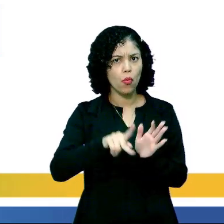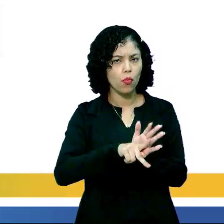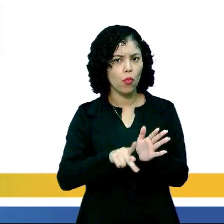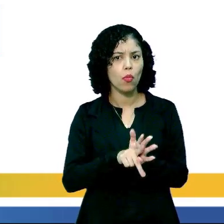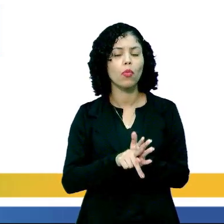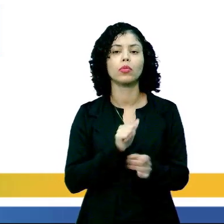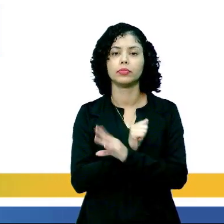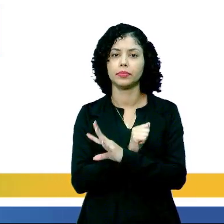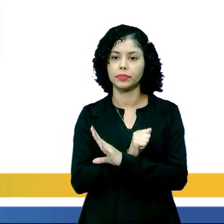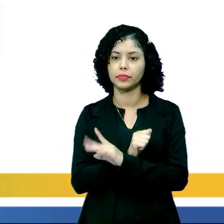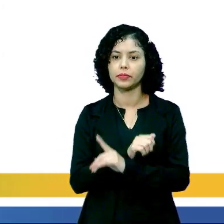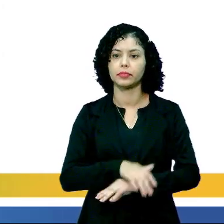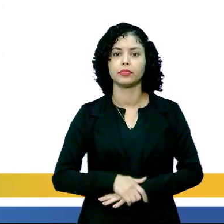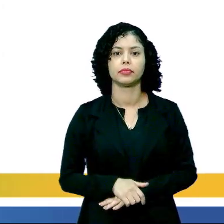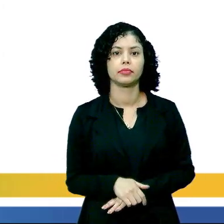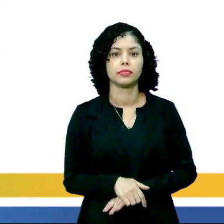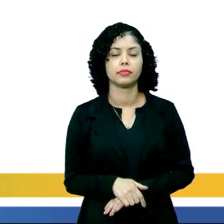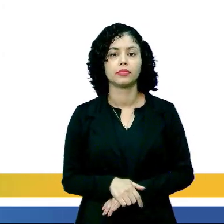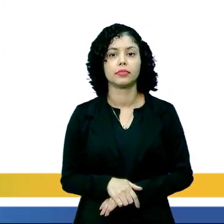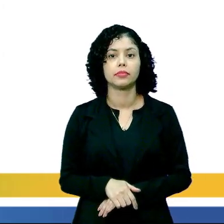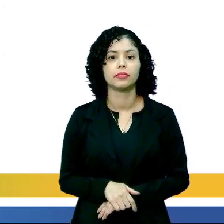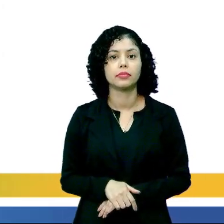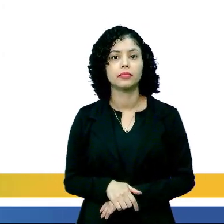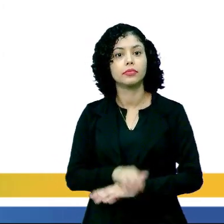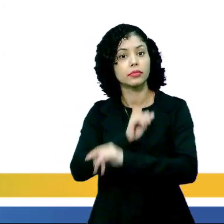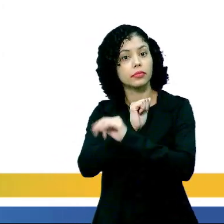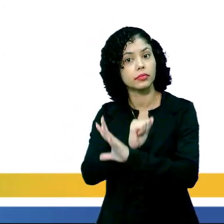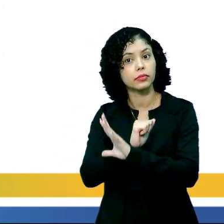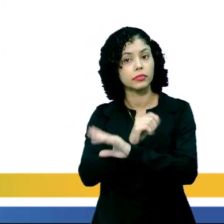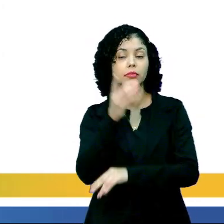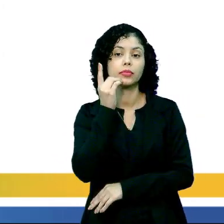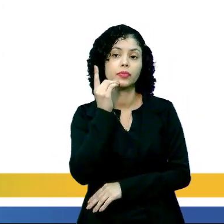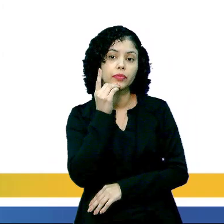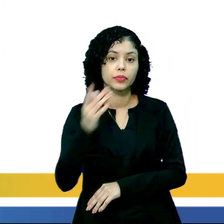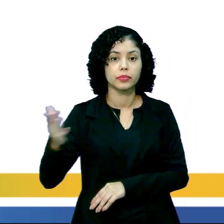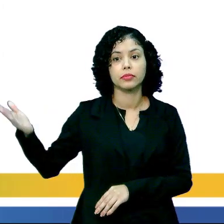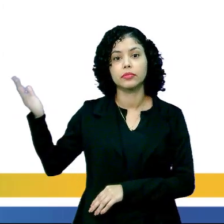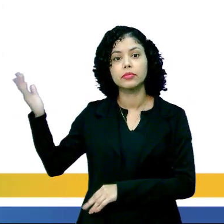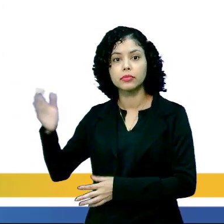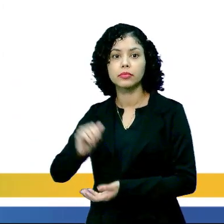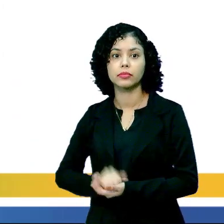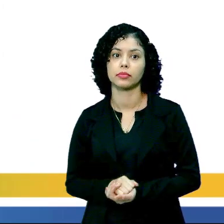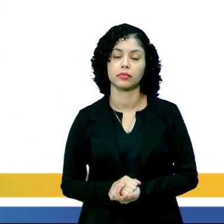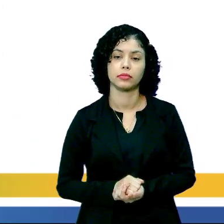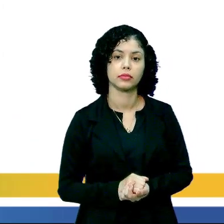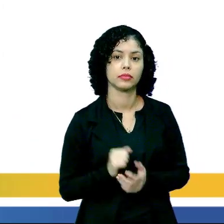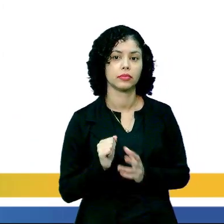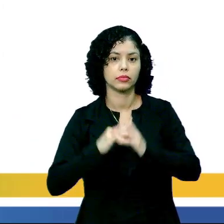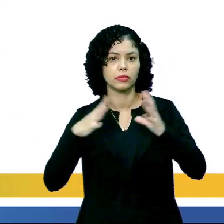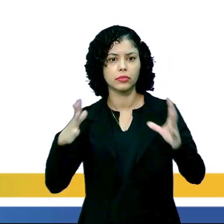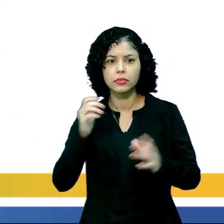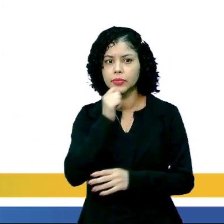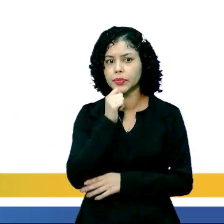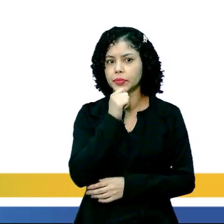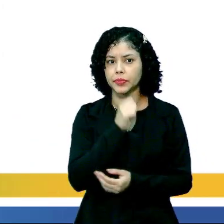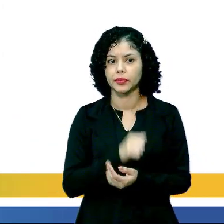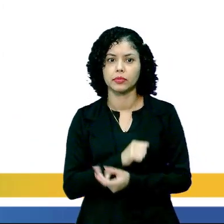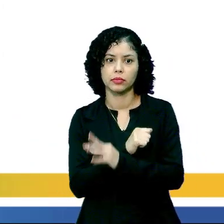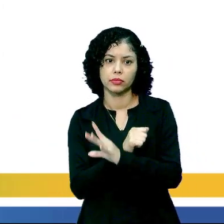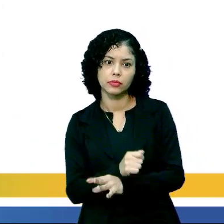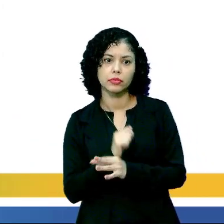desse ácido vamos seguir os ácidos aí no nosso dia a dia eu tenho ácido nítrico Eu tenho um ácido